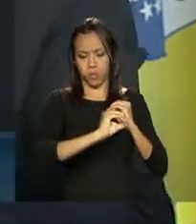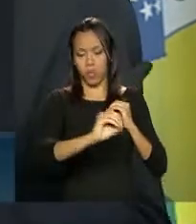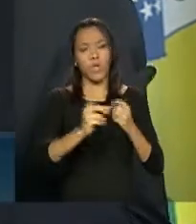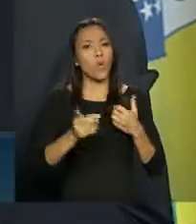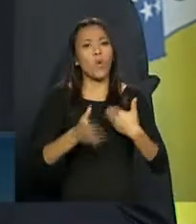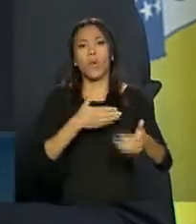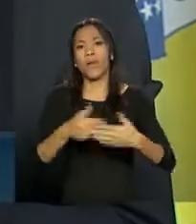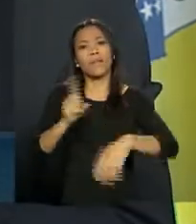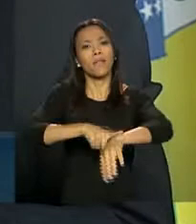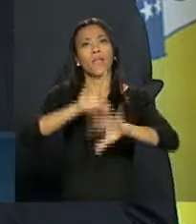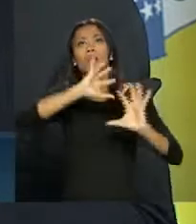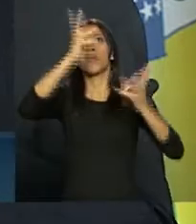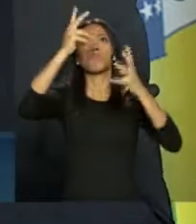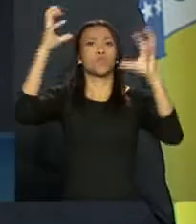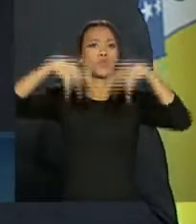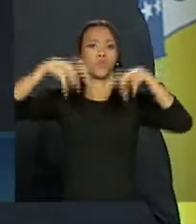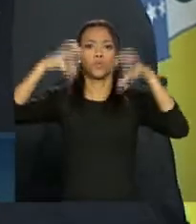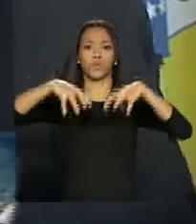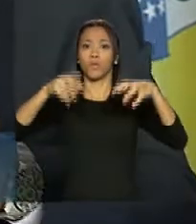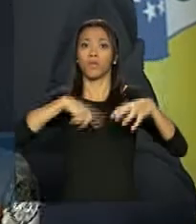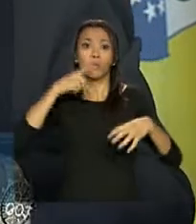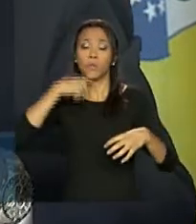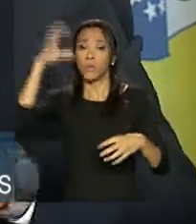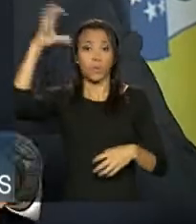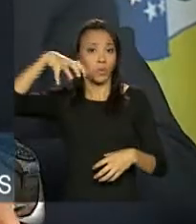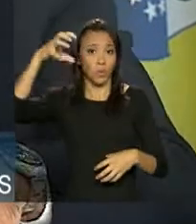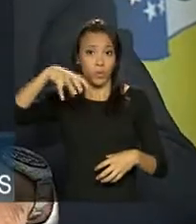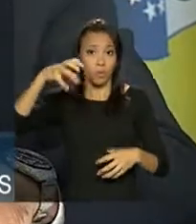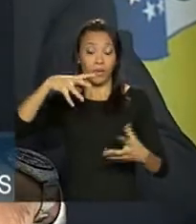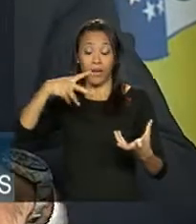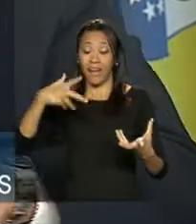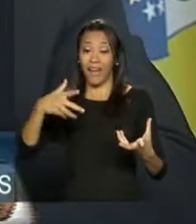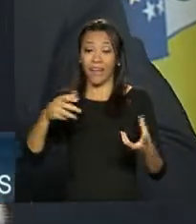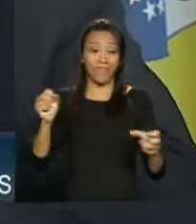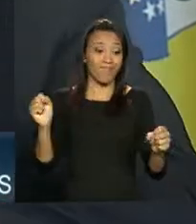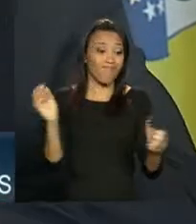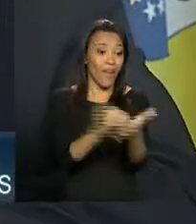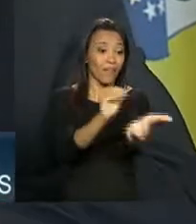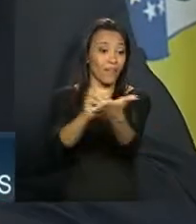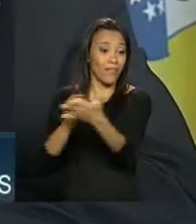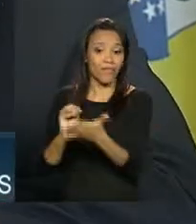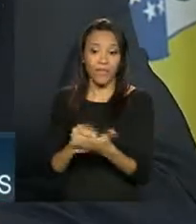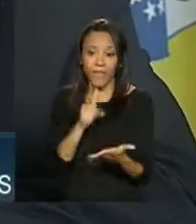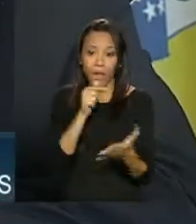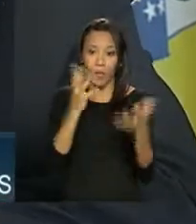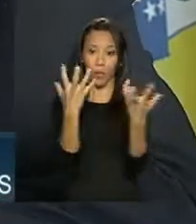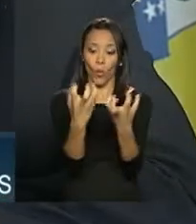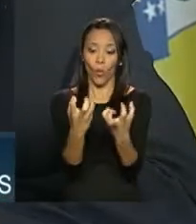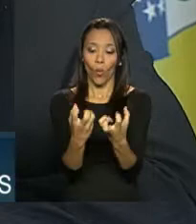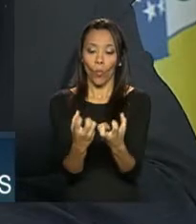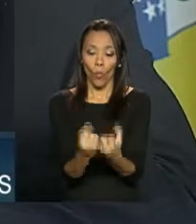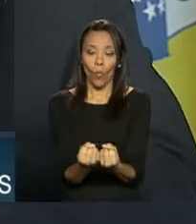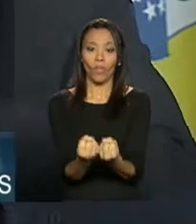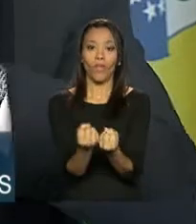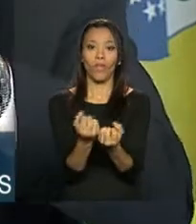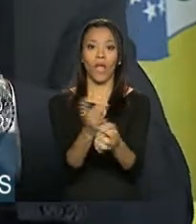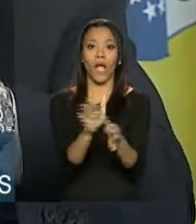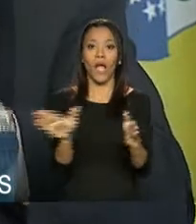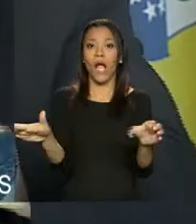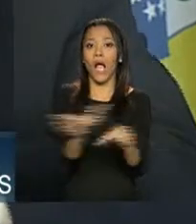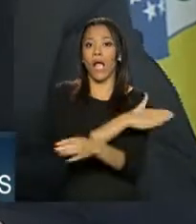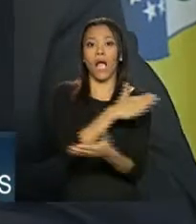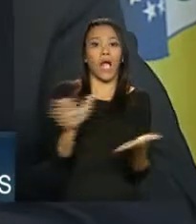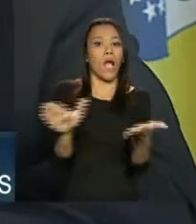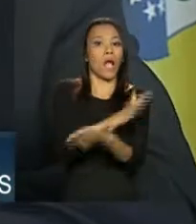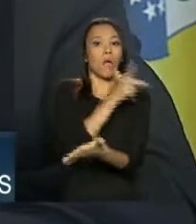chuva e quando não a chuva e entra nos determinado colapsos a operação carro-pipa abastece a cisterna dele